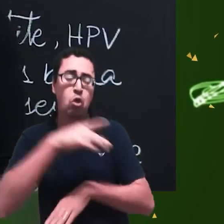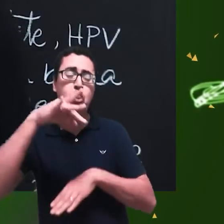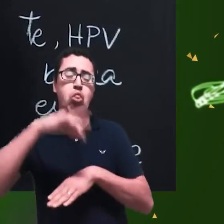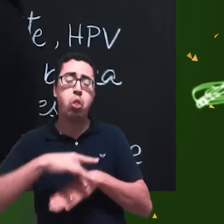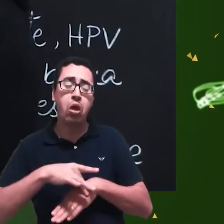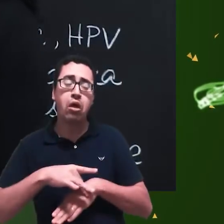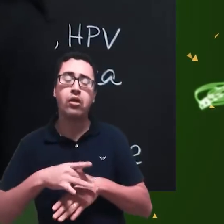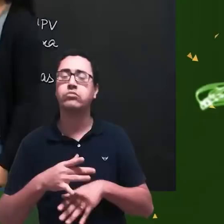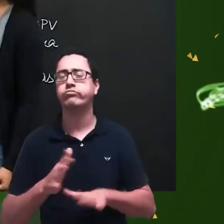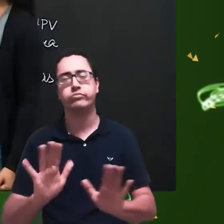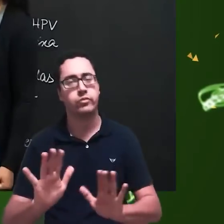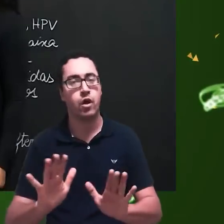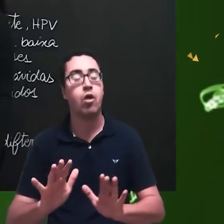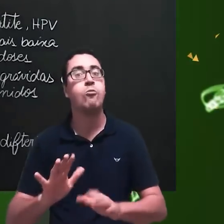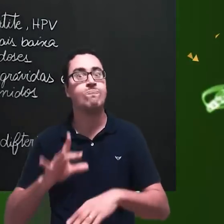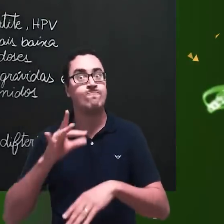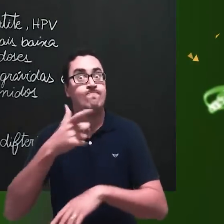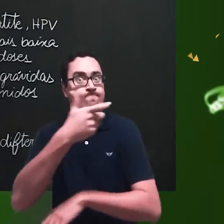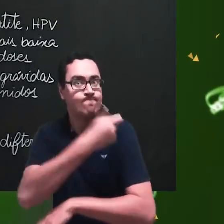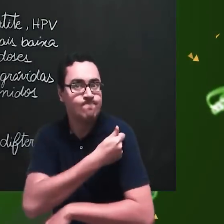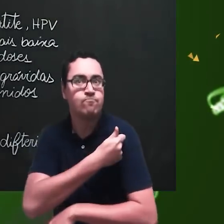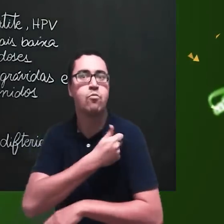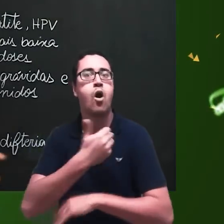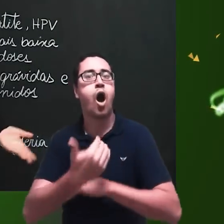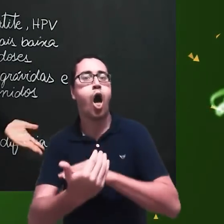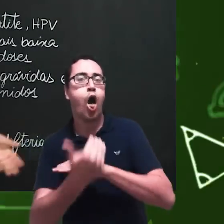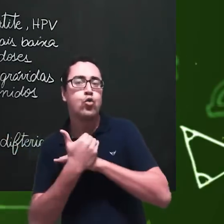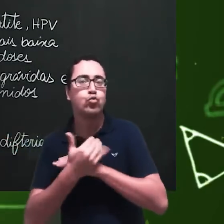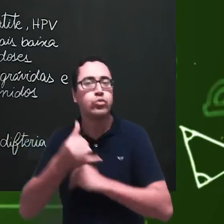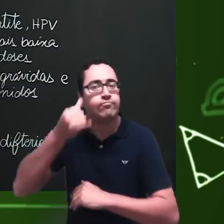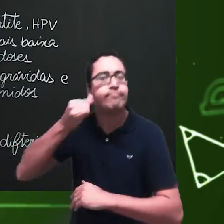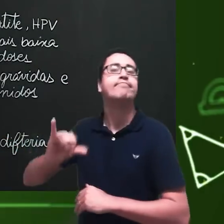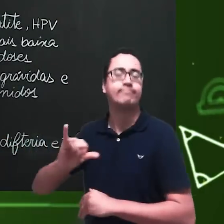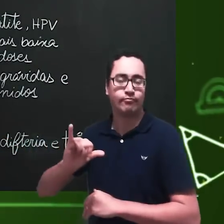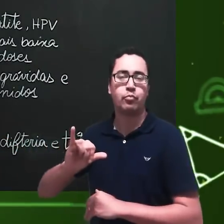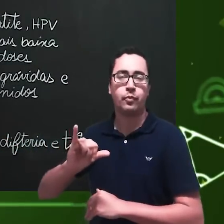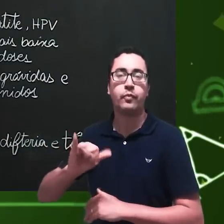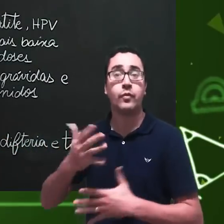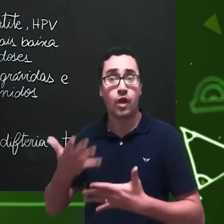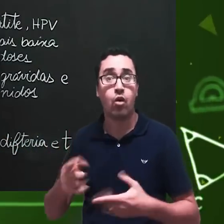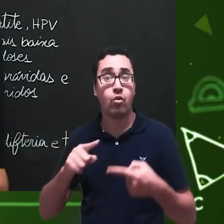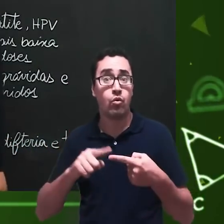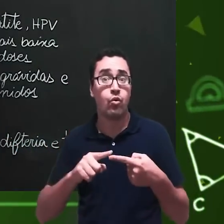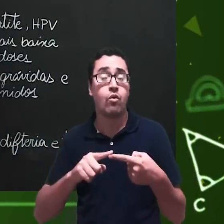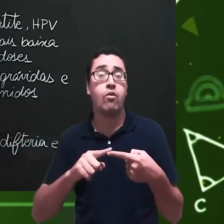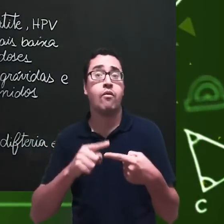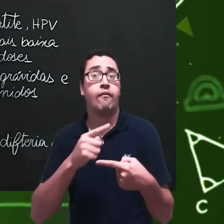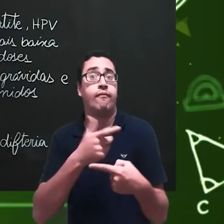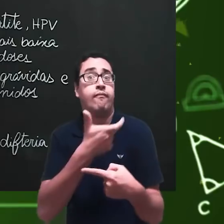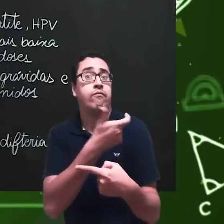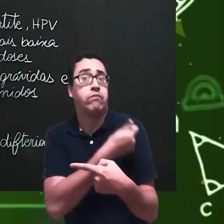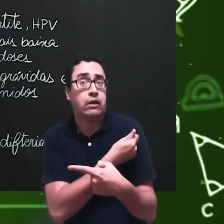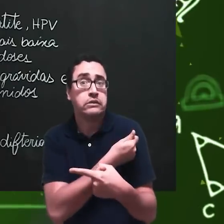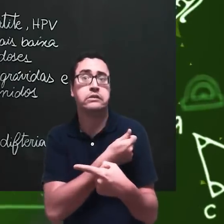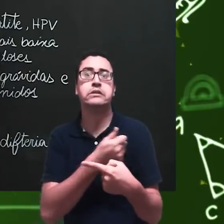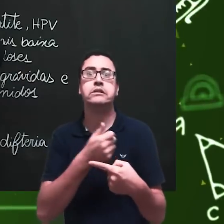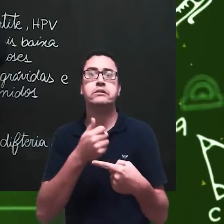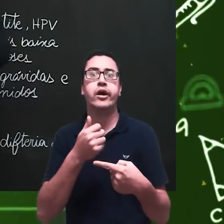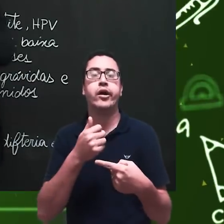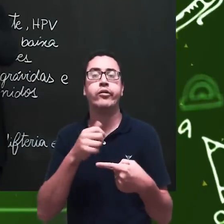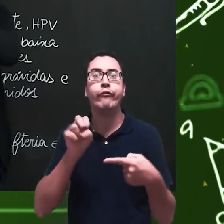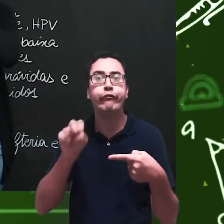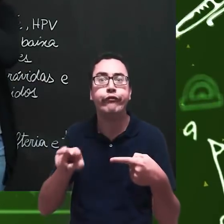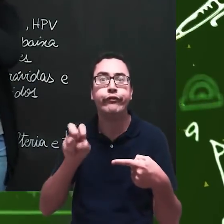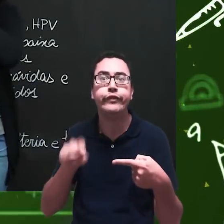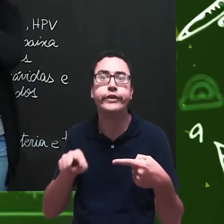prevenção. Então, exemplos de vacina que possui aí um vírus atenuado, a gente tem para você. A caxumba, né, que